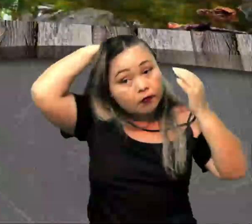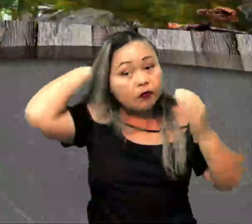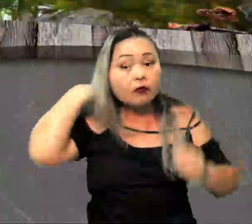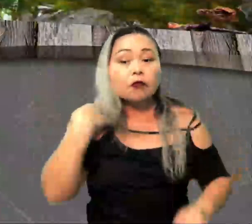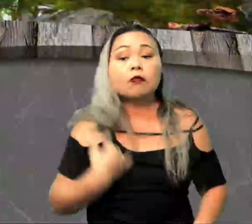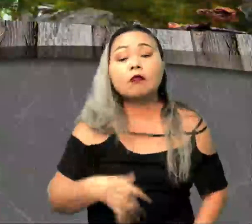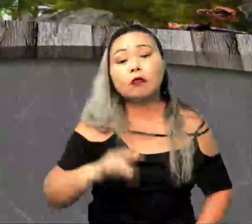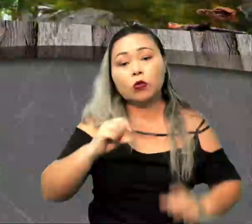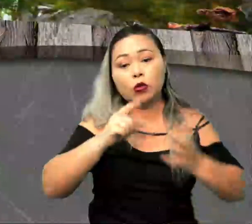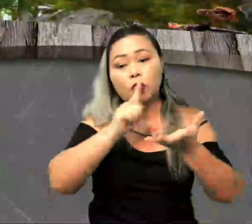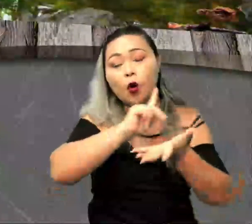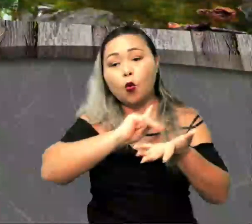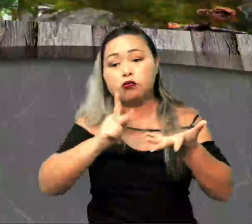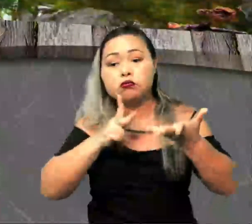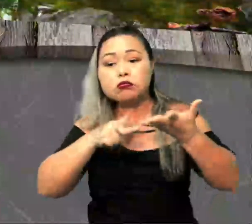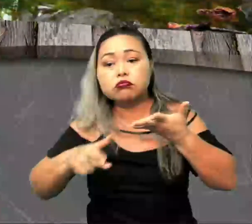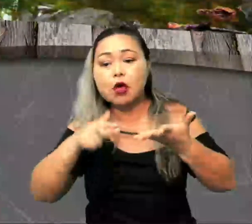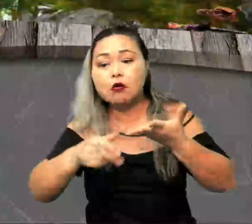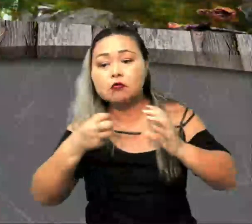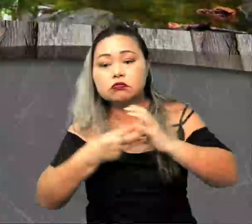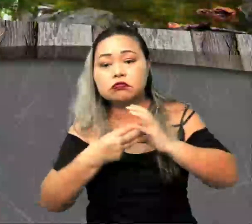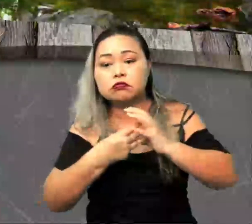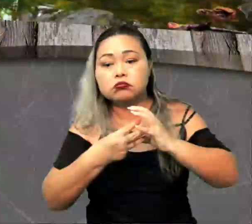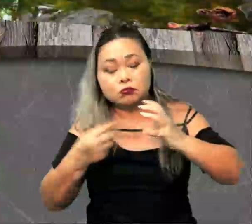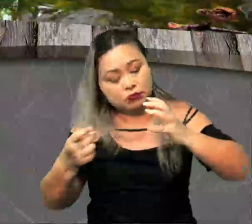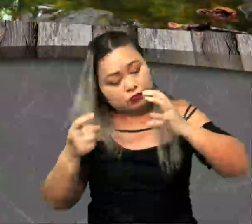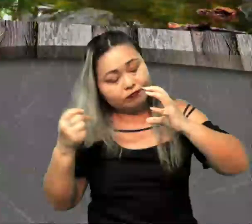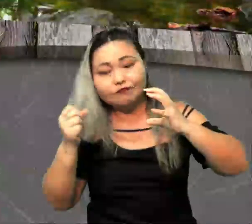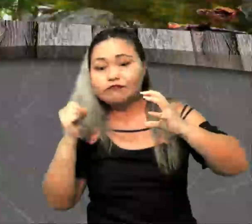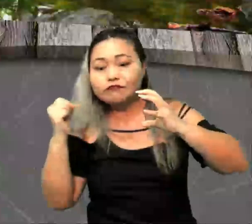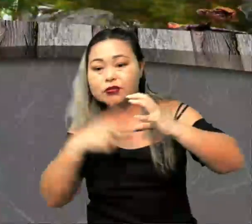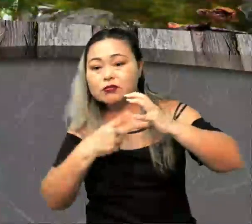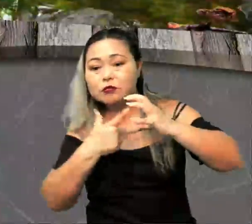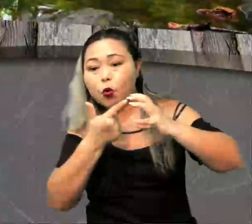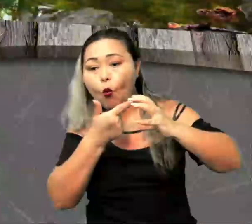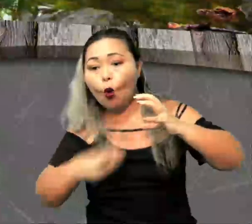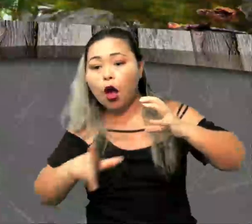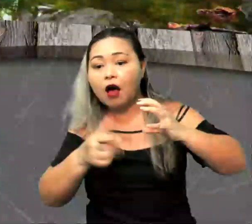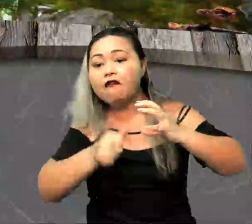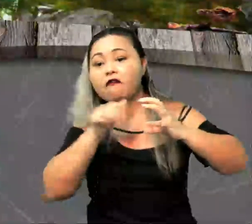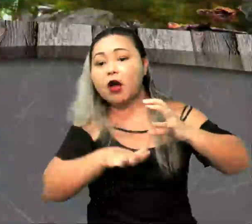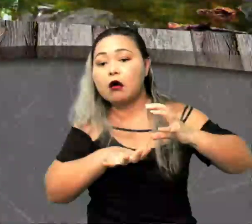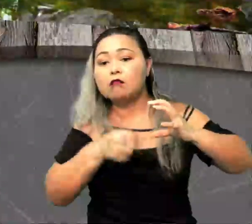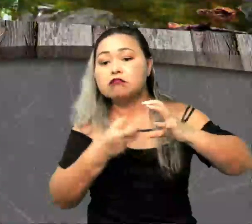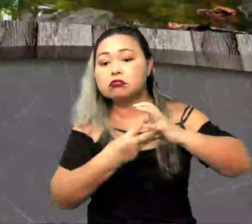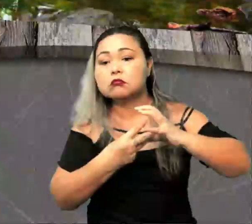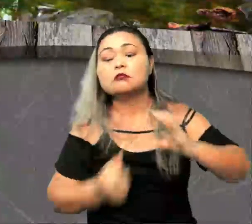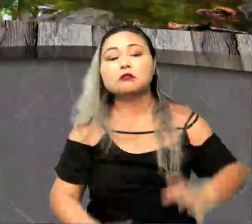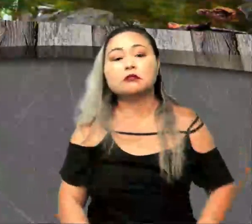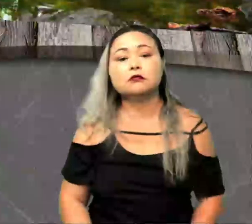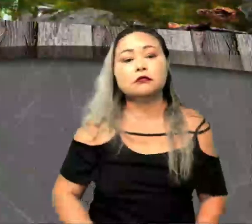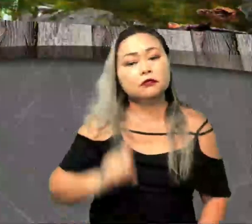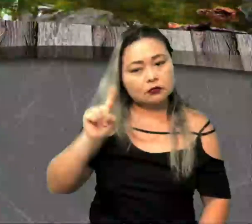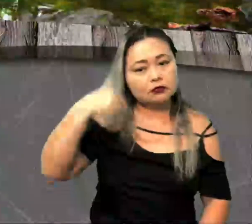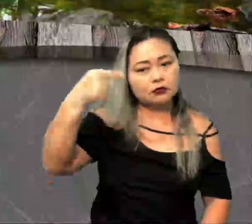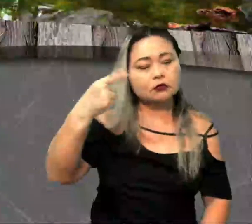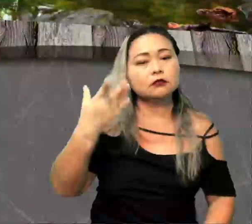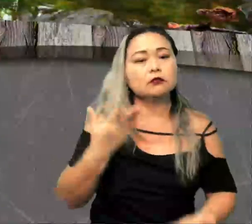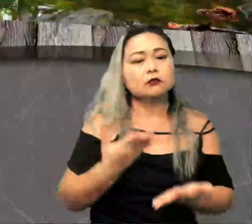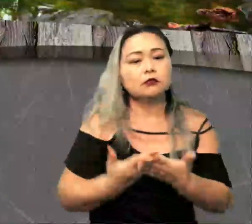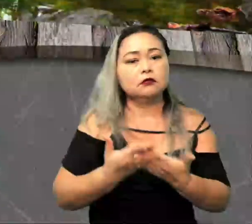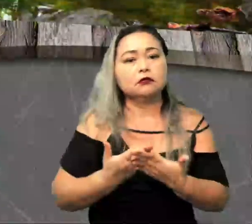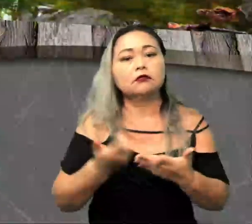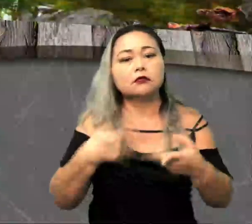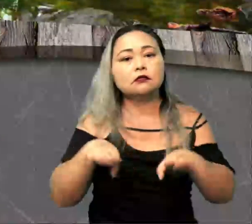celular. Ele provoca a lise, a ruptura dessa célula que ele infectou, parasitou. Tá? Mas isso é assunto para uma outra